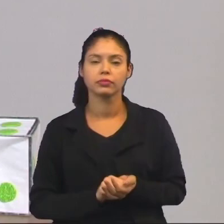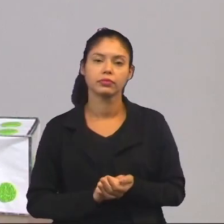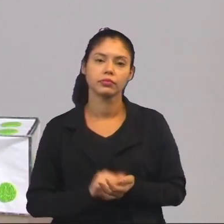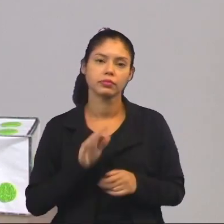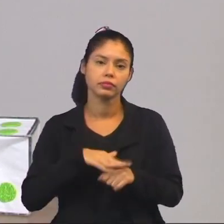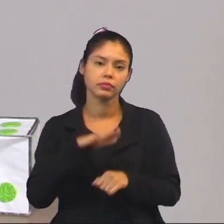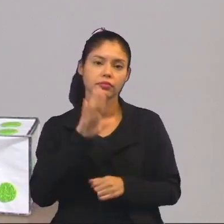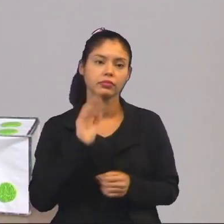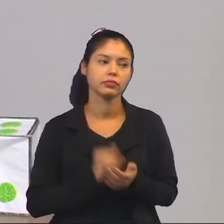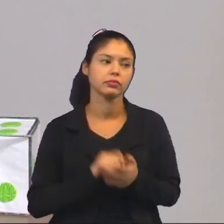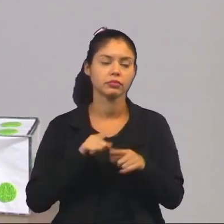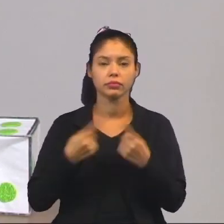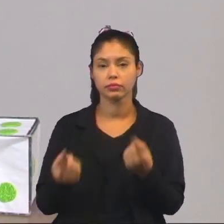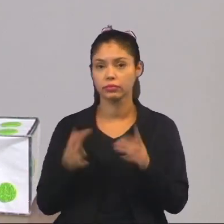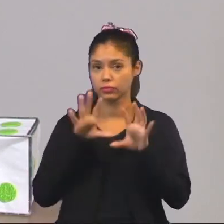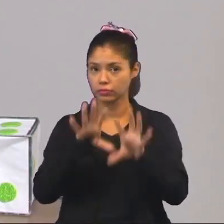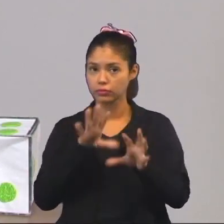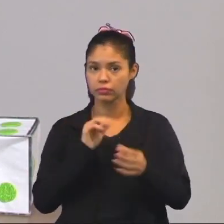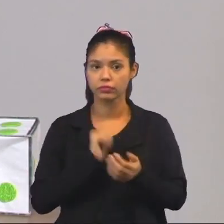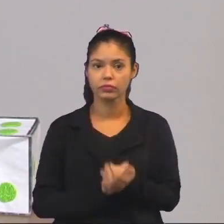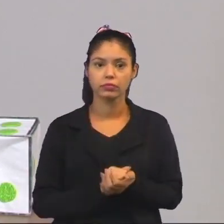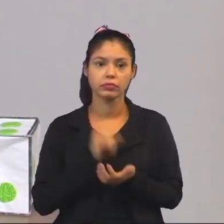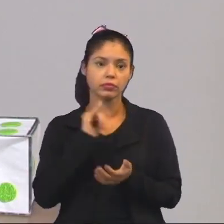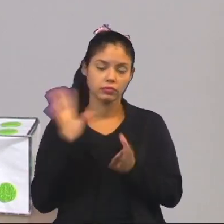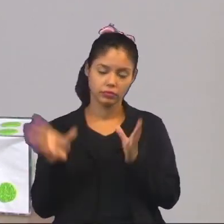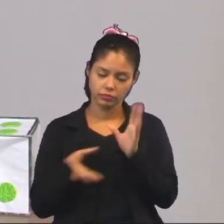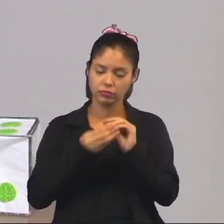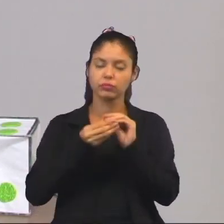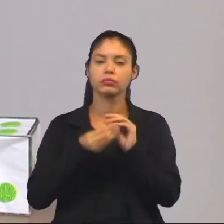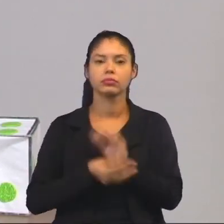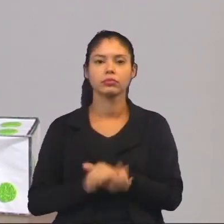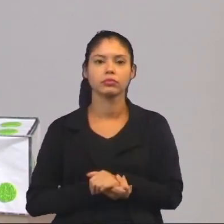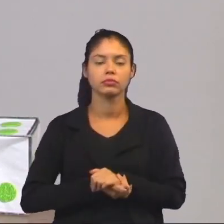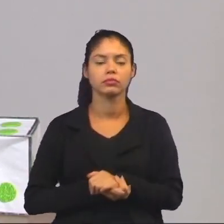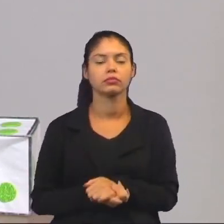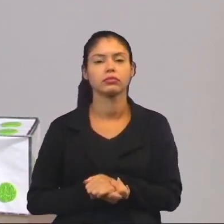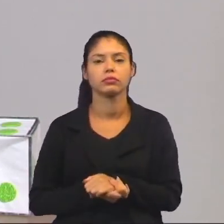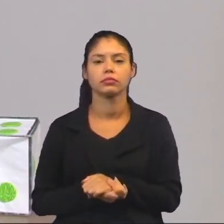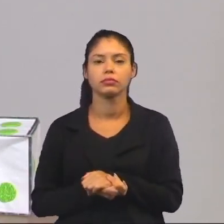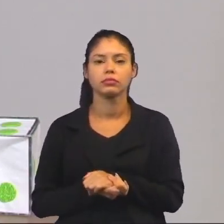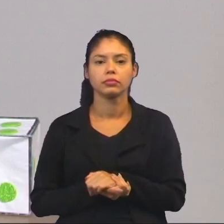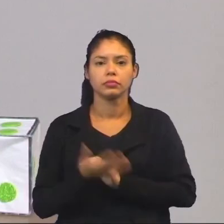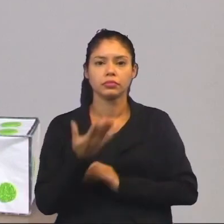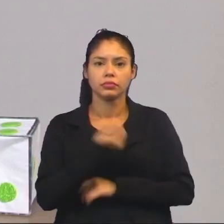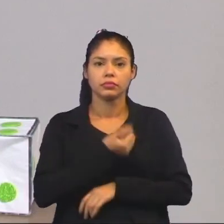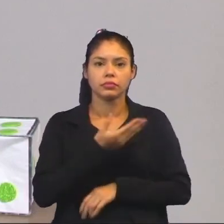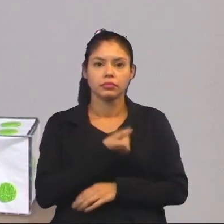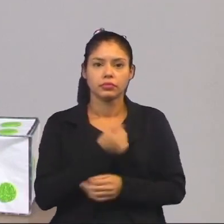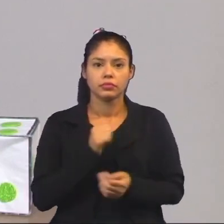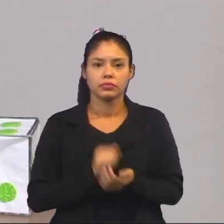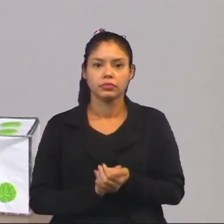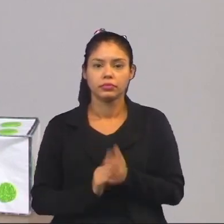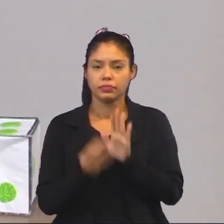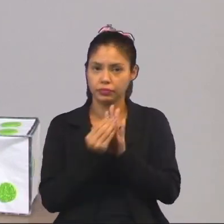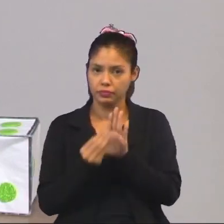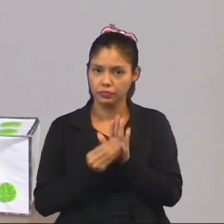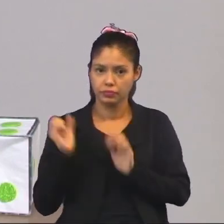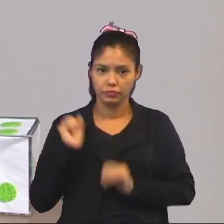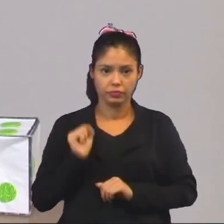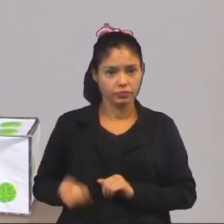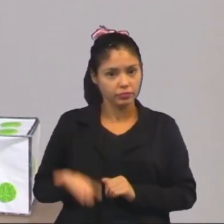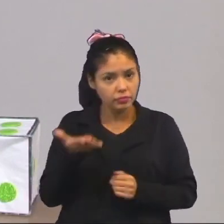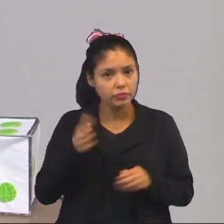montar a mais. Mas da mesma forma se encaixa nos números do dado que nós